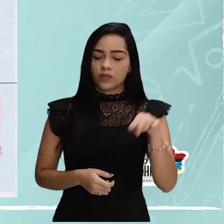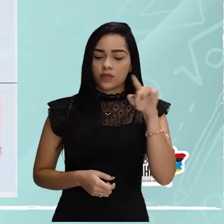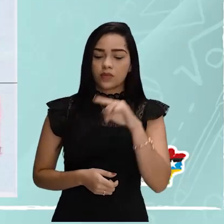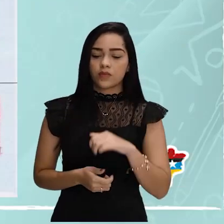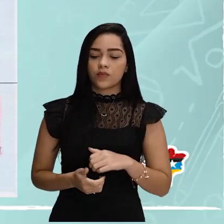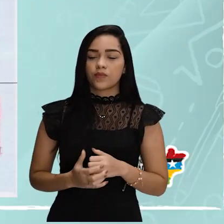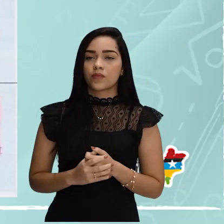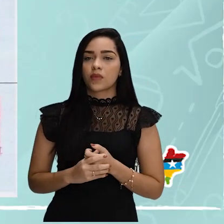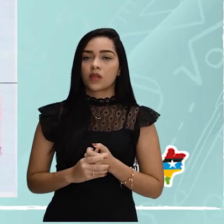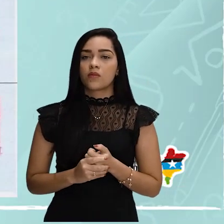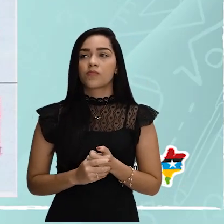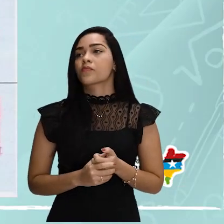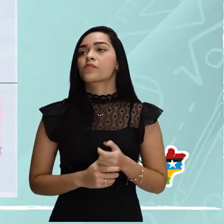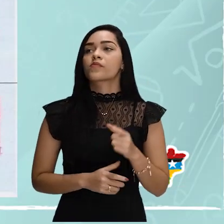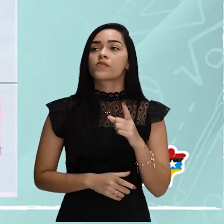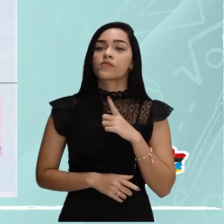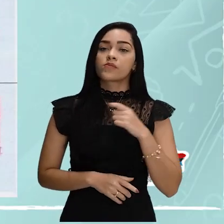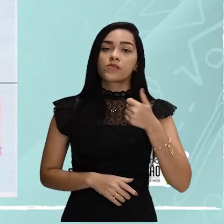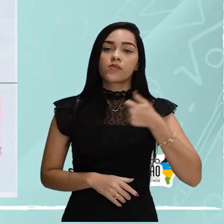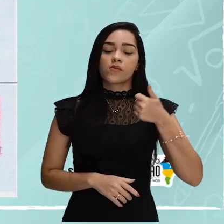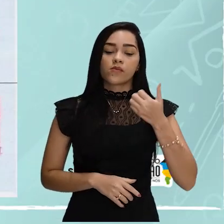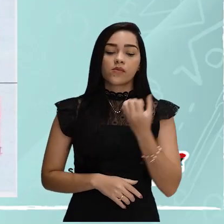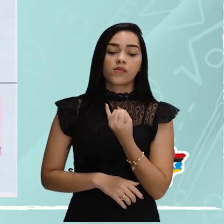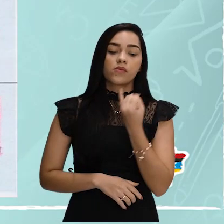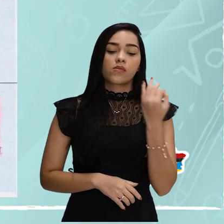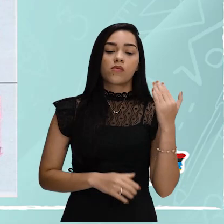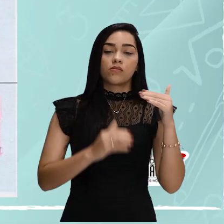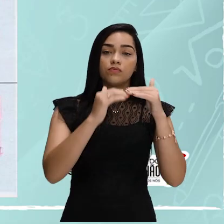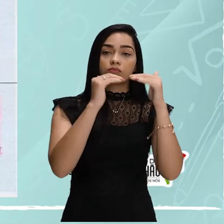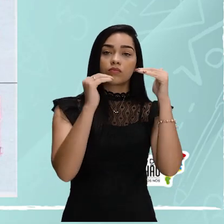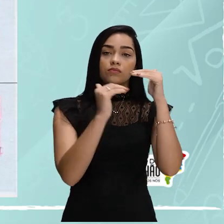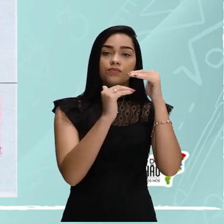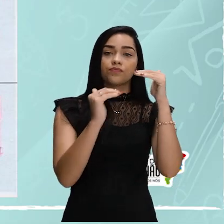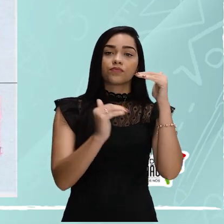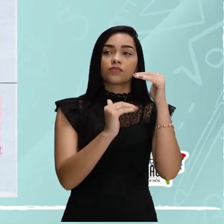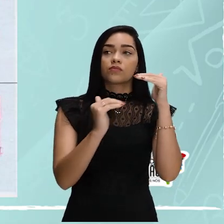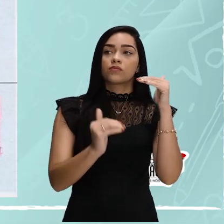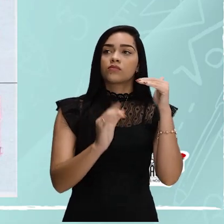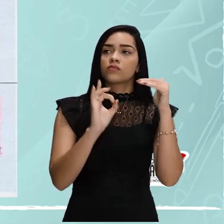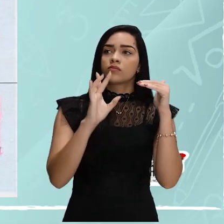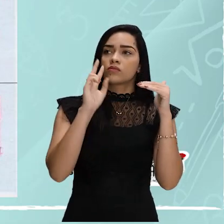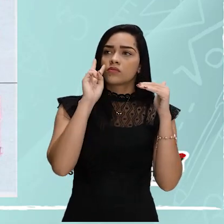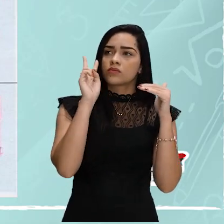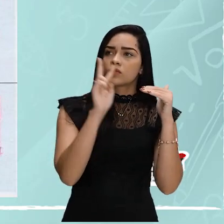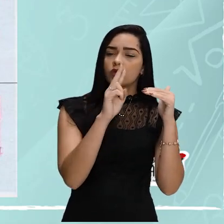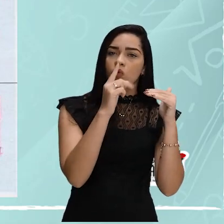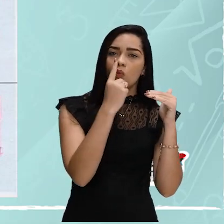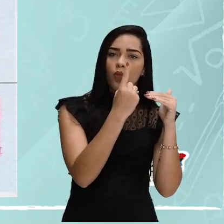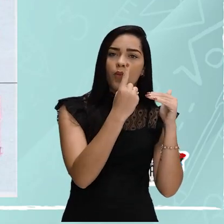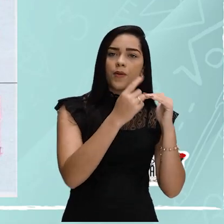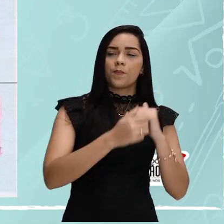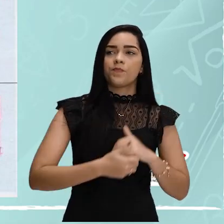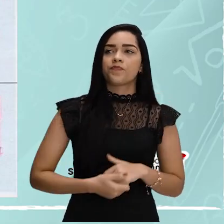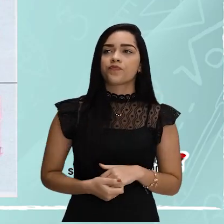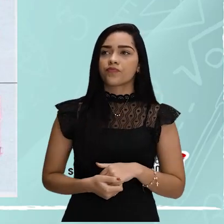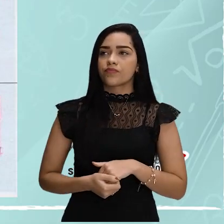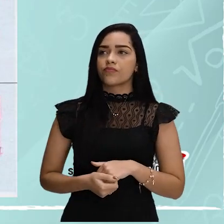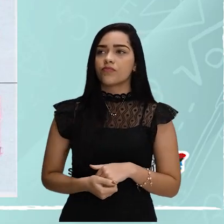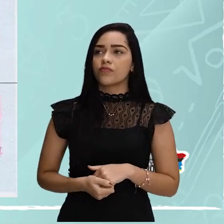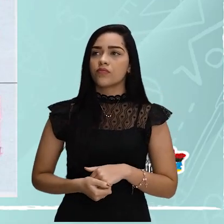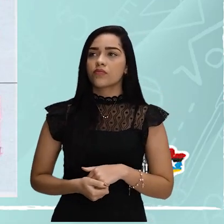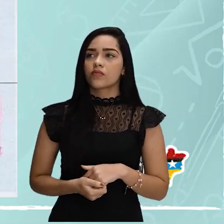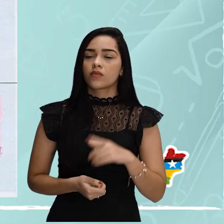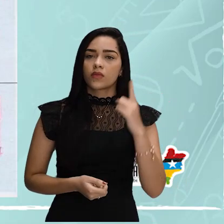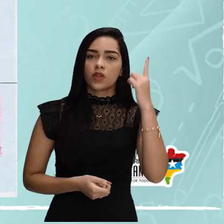né? Esse epitélio aqui tem quantas camadas de células? Opa, só estou vendo uma camada de célula. Ah, professor, mas tem uma